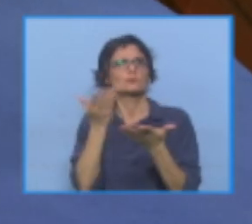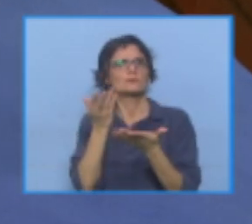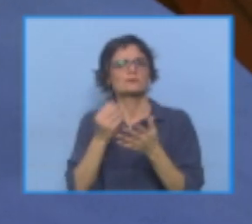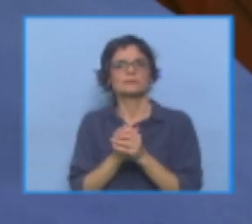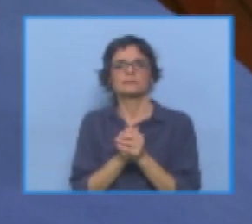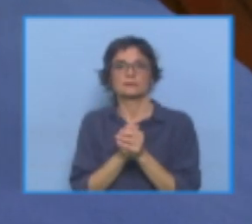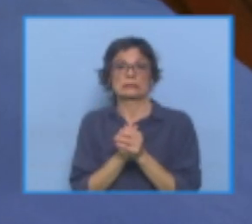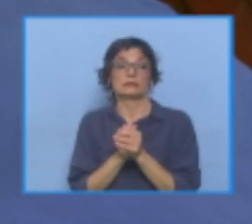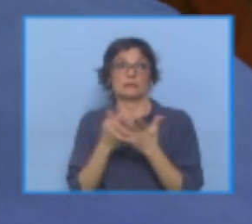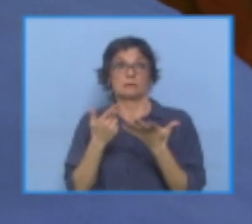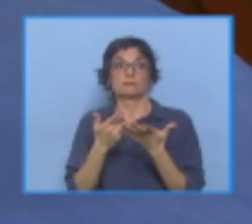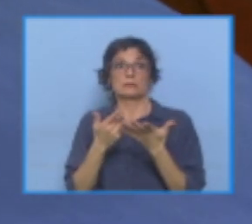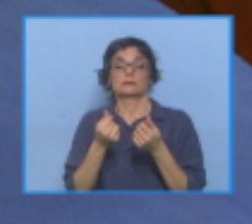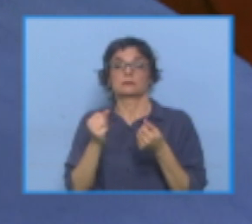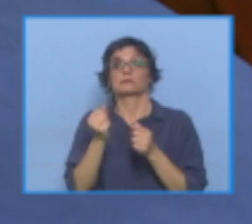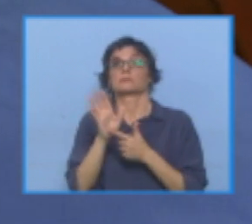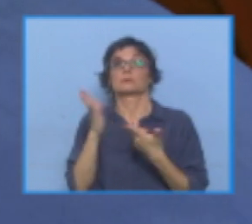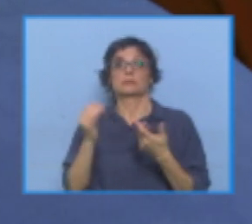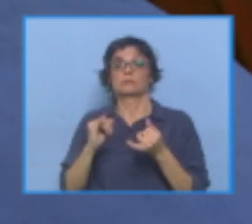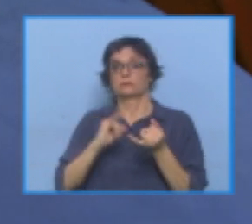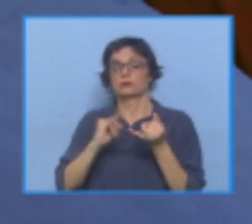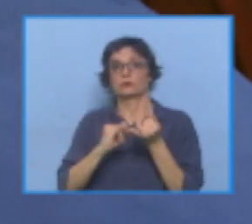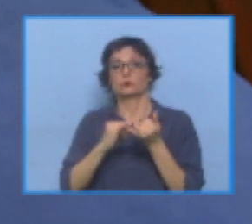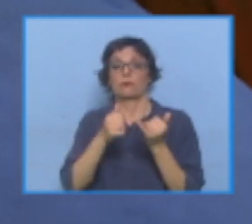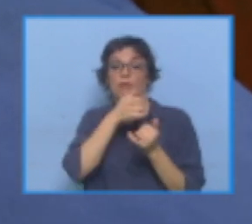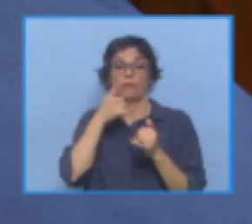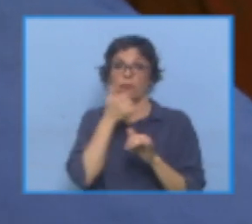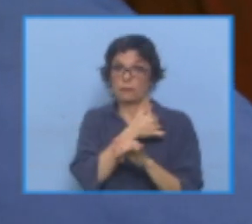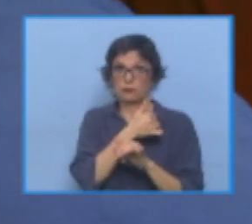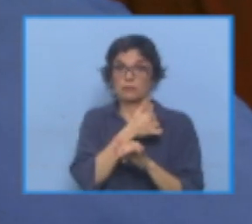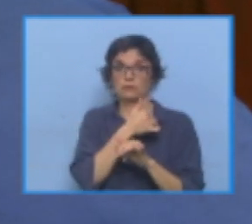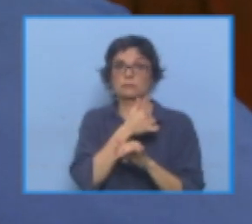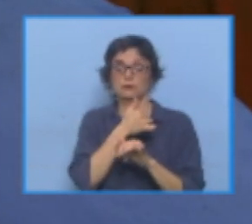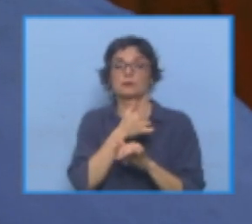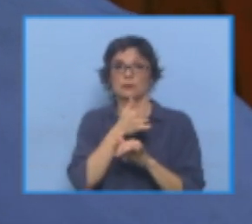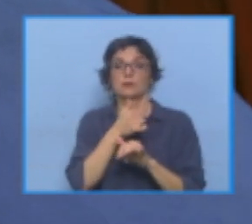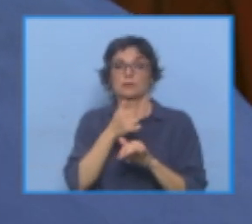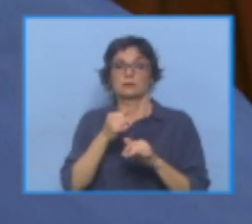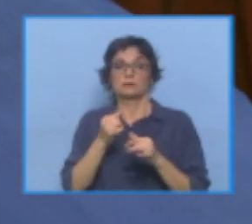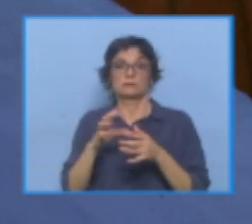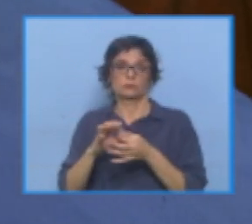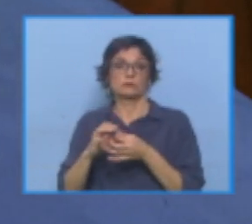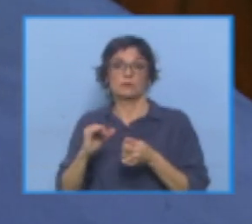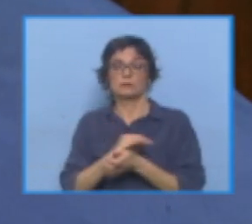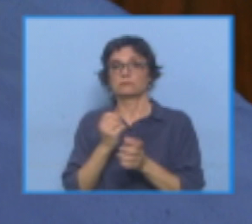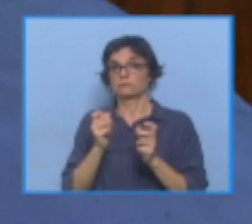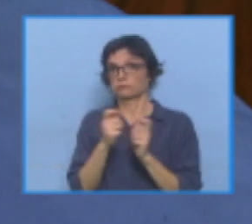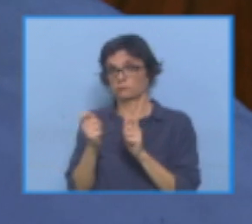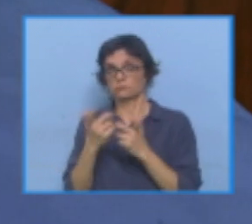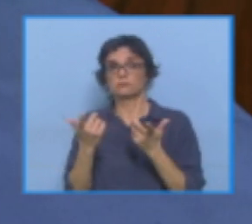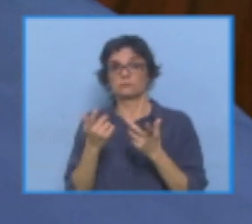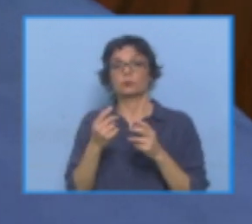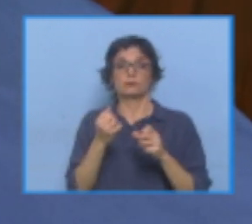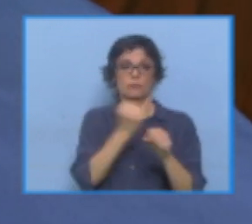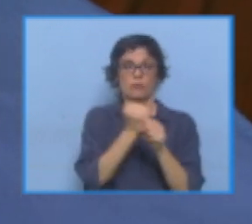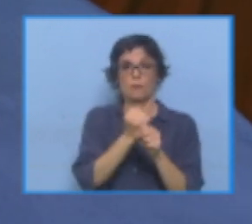assim, uma tomada mediática por parte das associações de vítimas por um motivo até quase jornalístico. Ou seja, enquanto os trabalhos estão a decorrer à